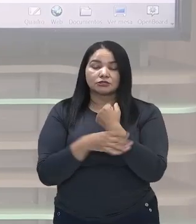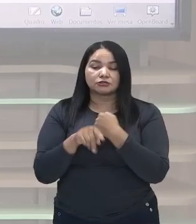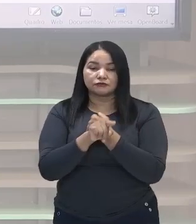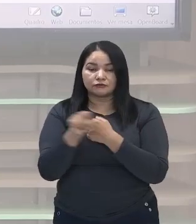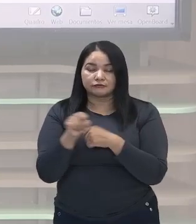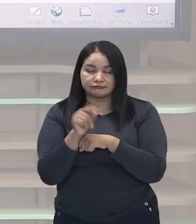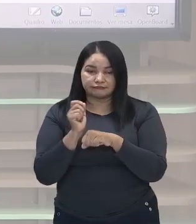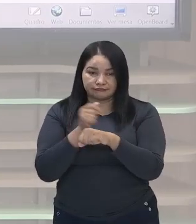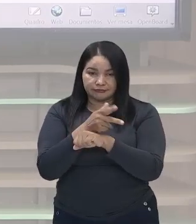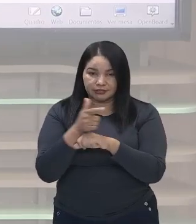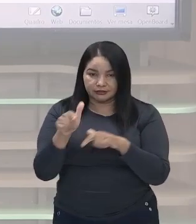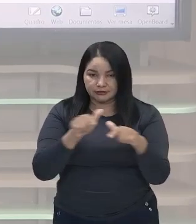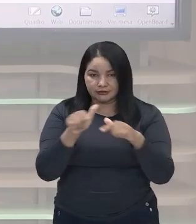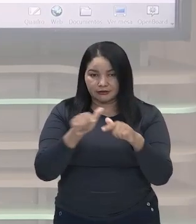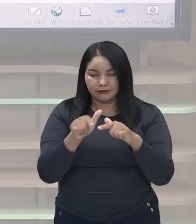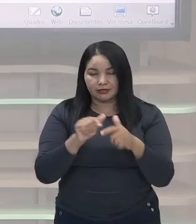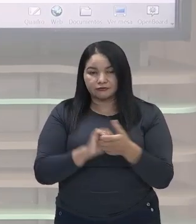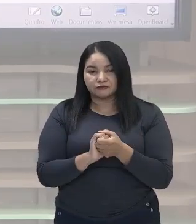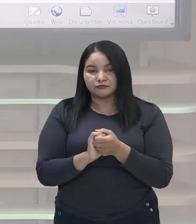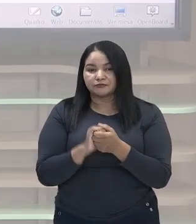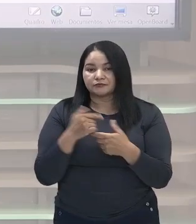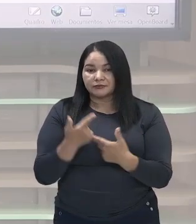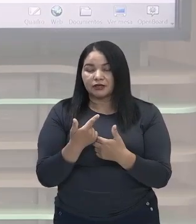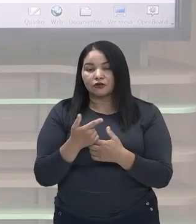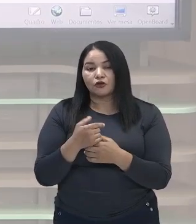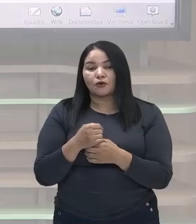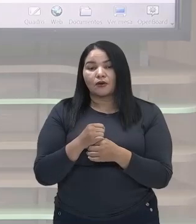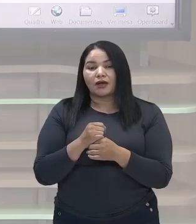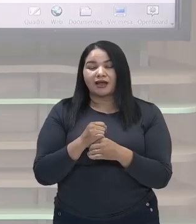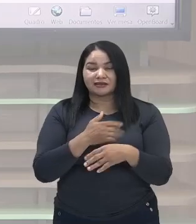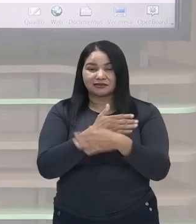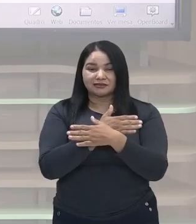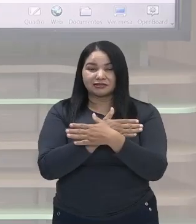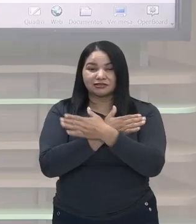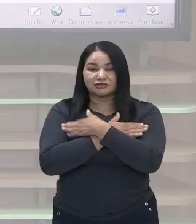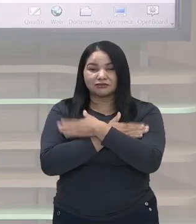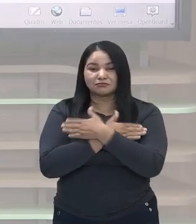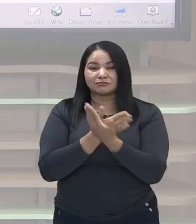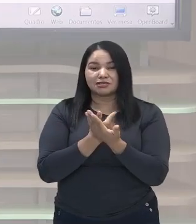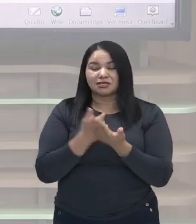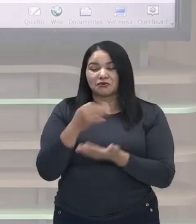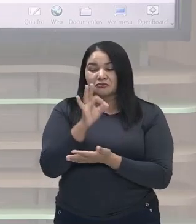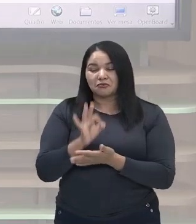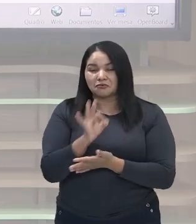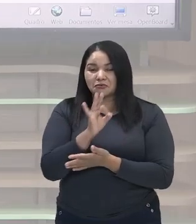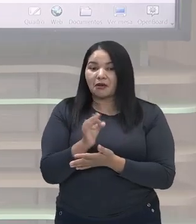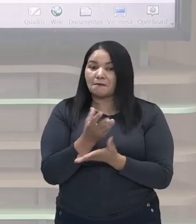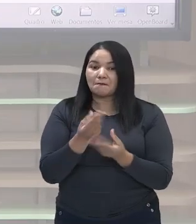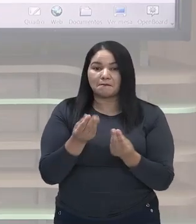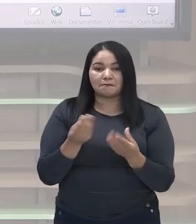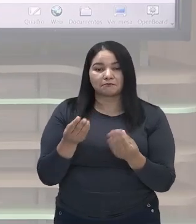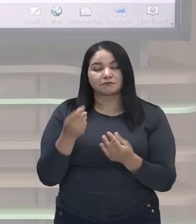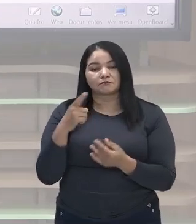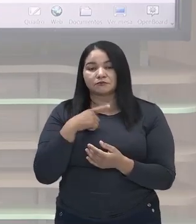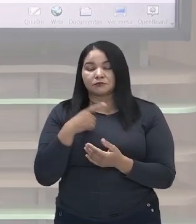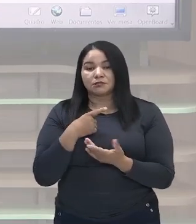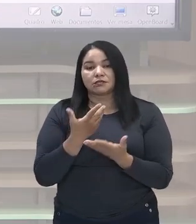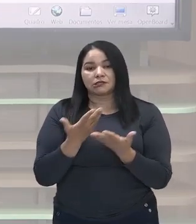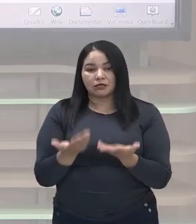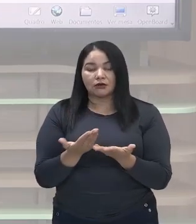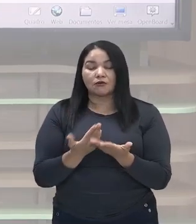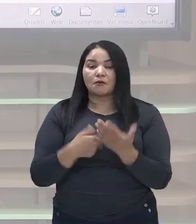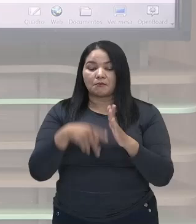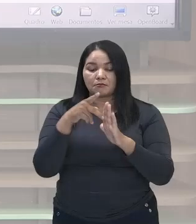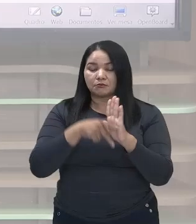trabalho. O índice de desemprego entre os jovens é muito grande. E projetos como esse